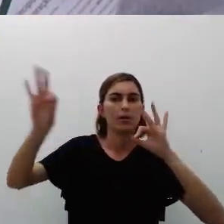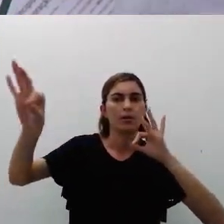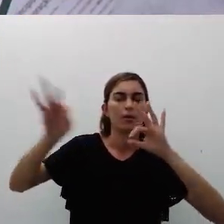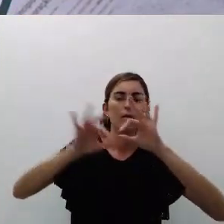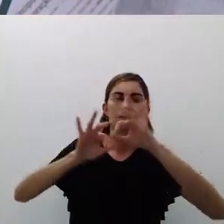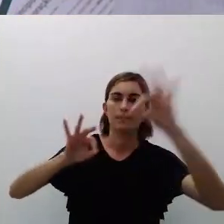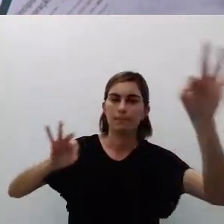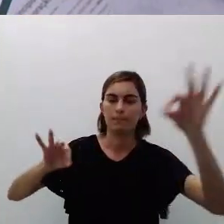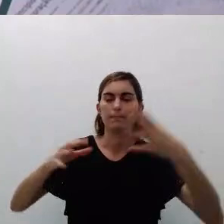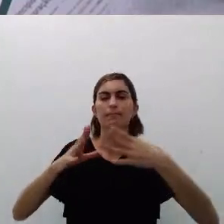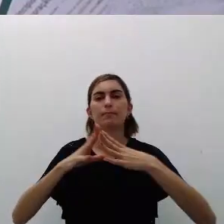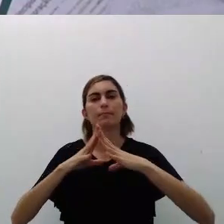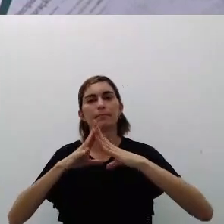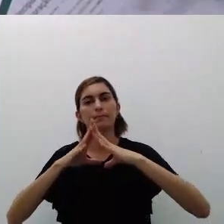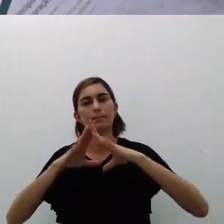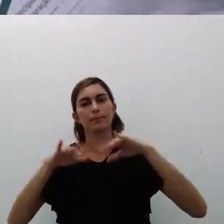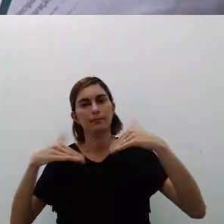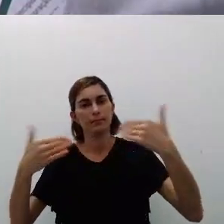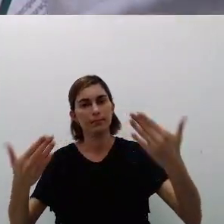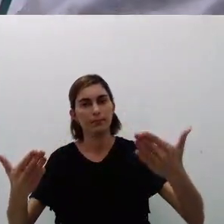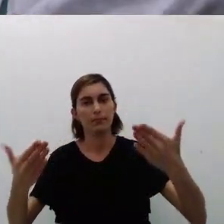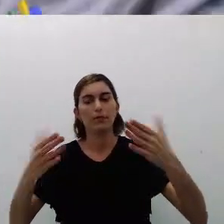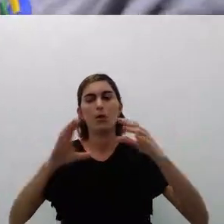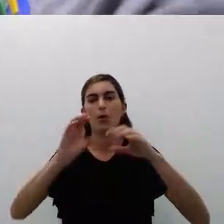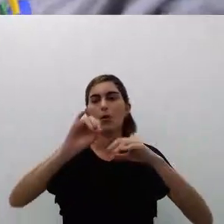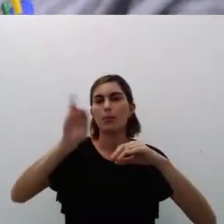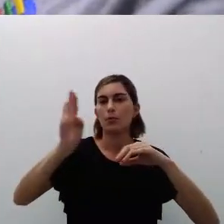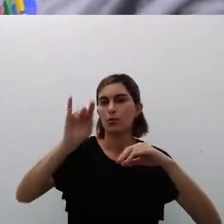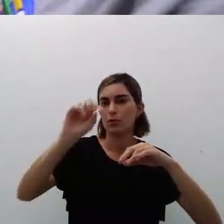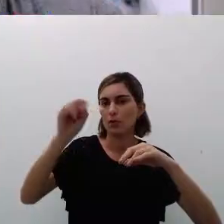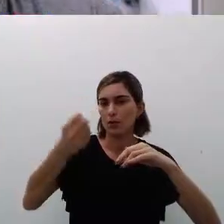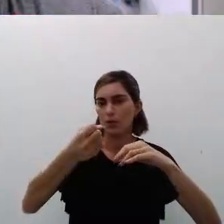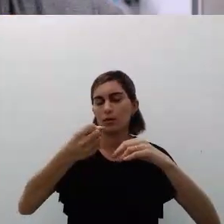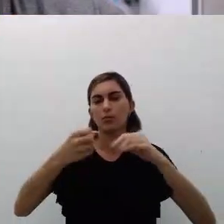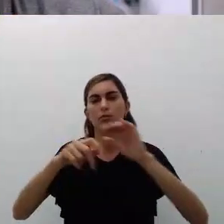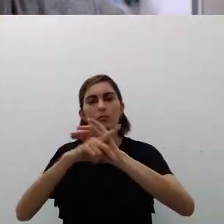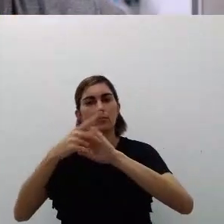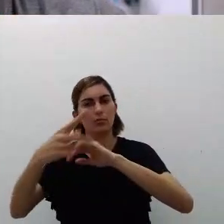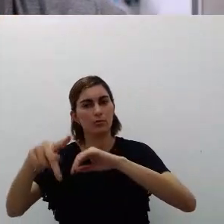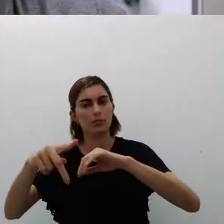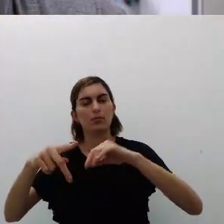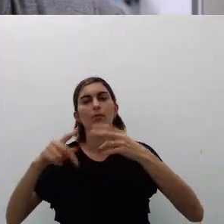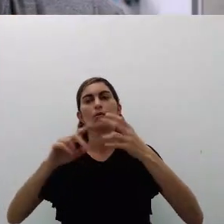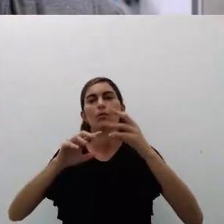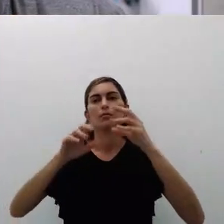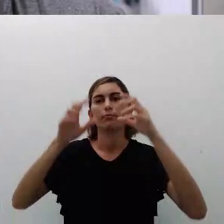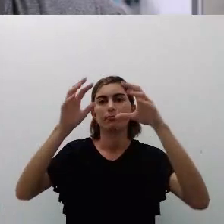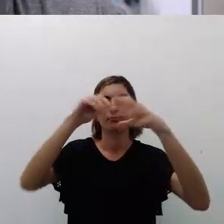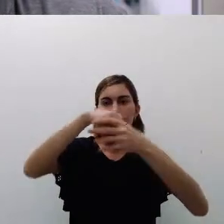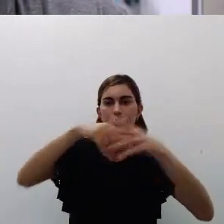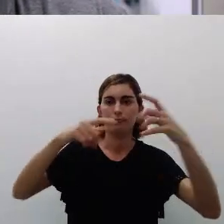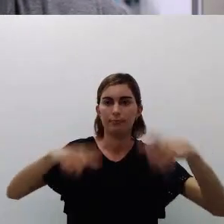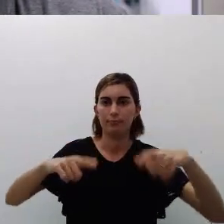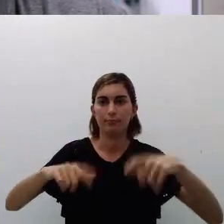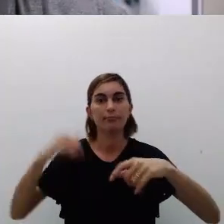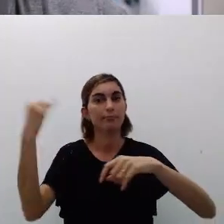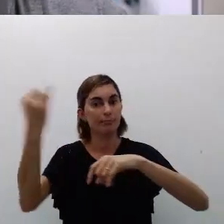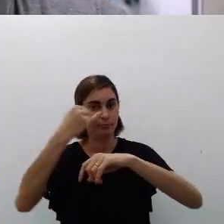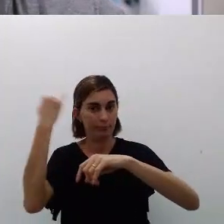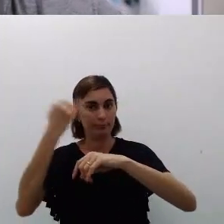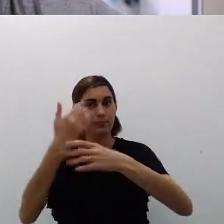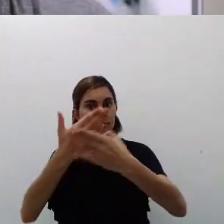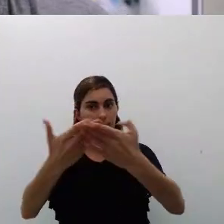dos objetos na página ou no ambiente. É importante que você possa